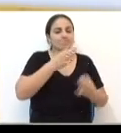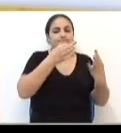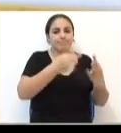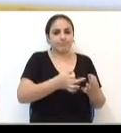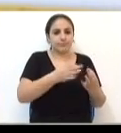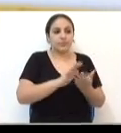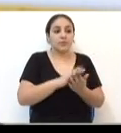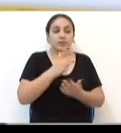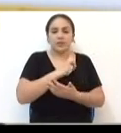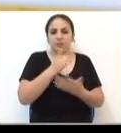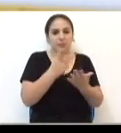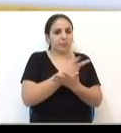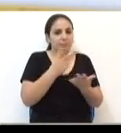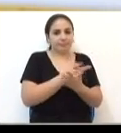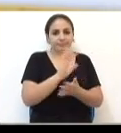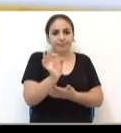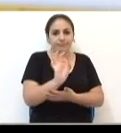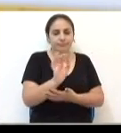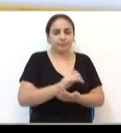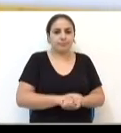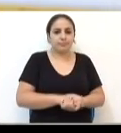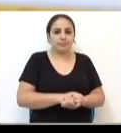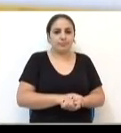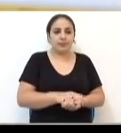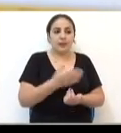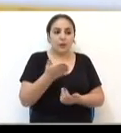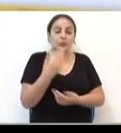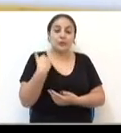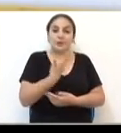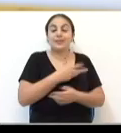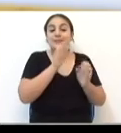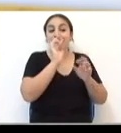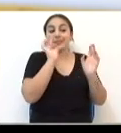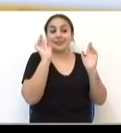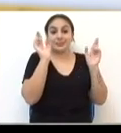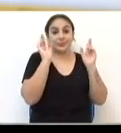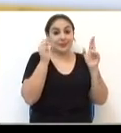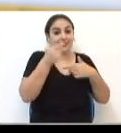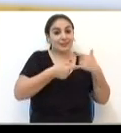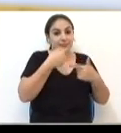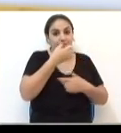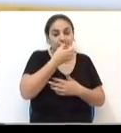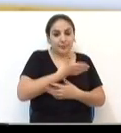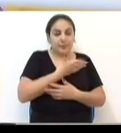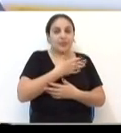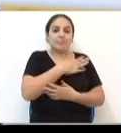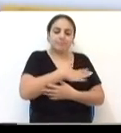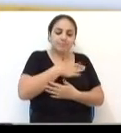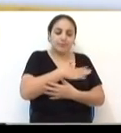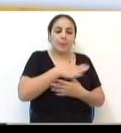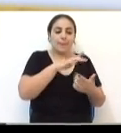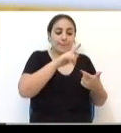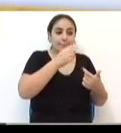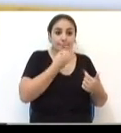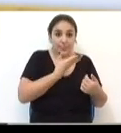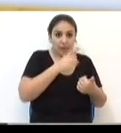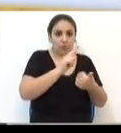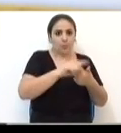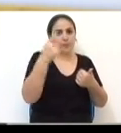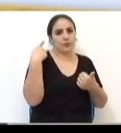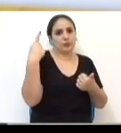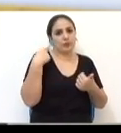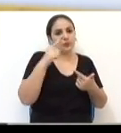deu certo, ele teve êxito e agora a gente espera trabalhar muito bem aí em sintonia com o partido